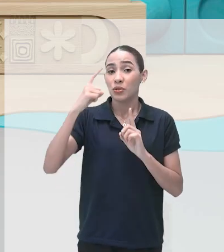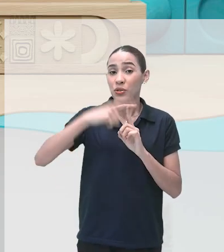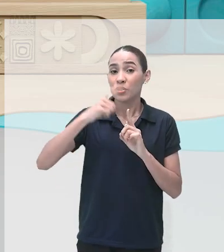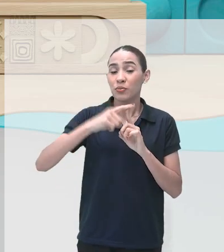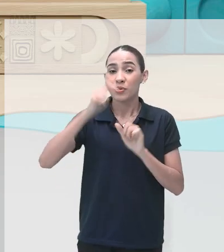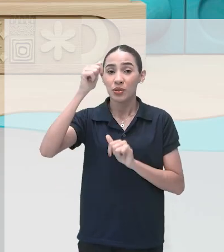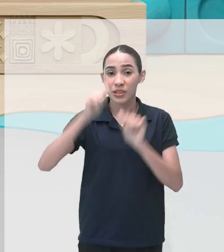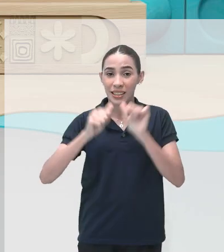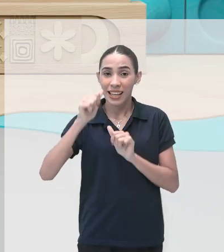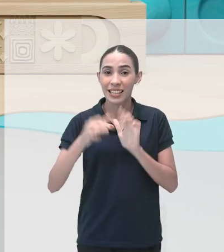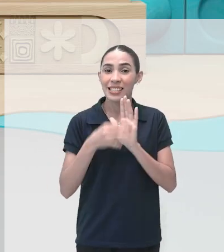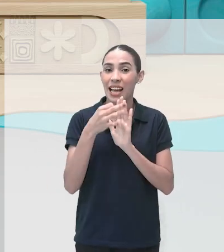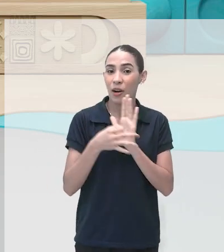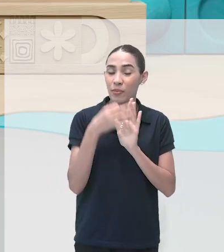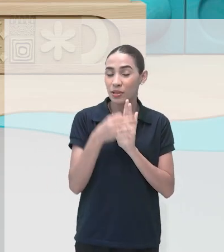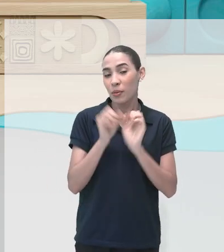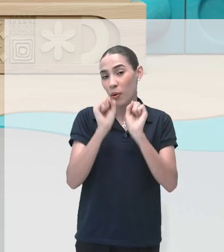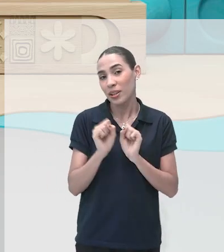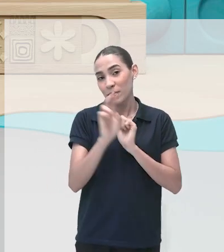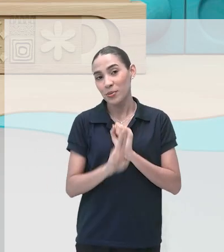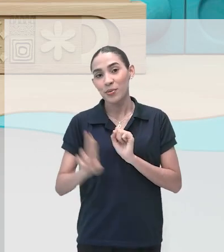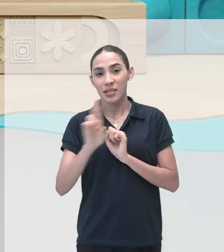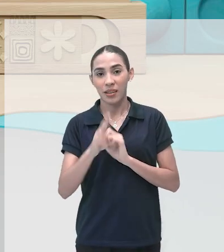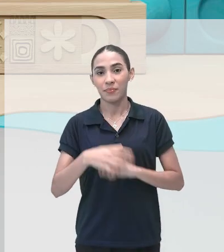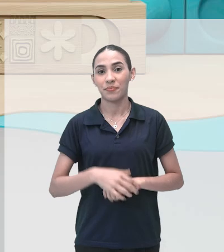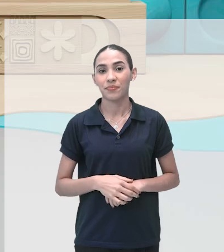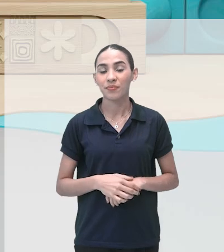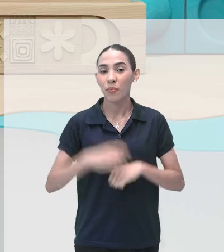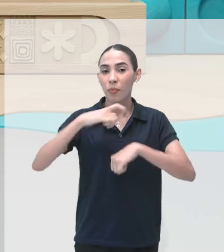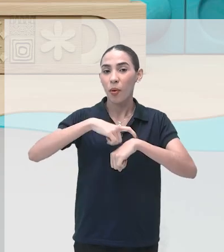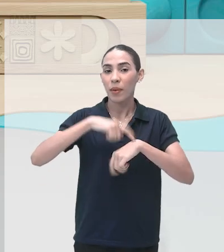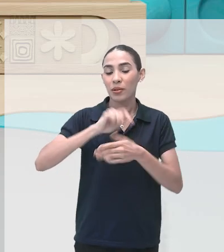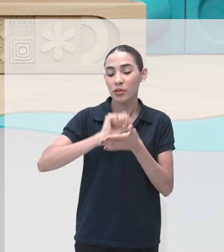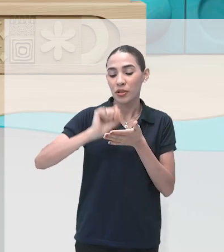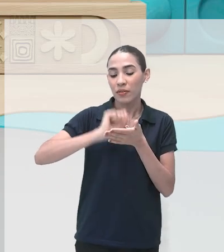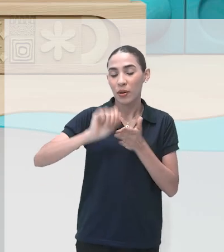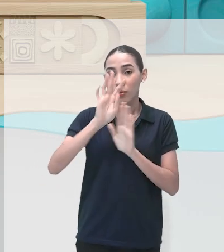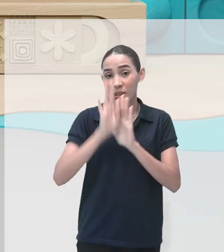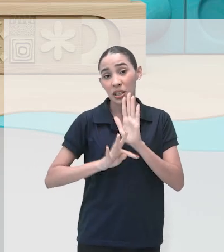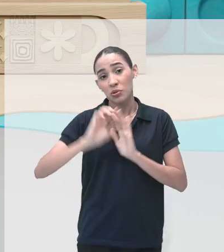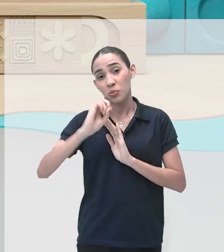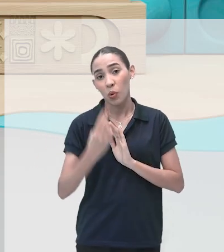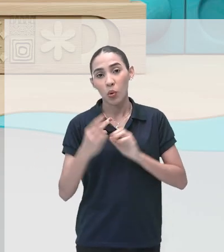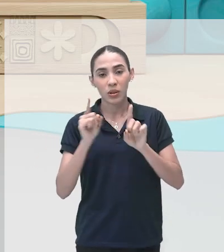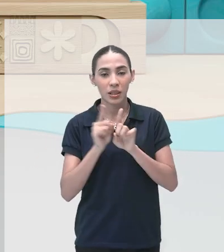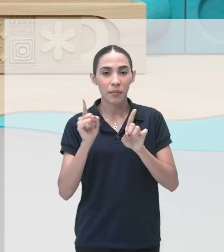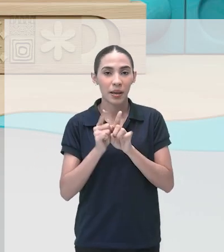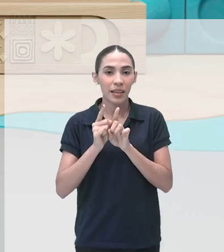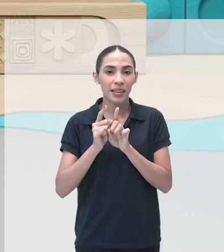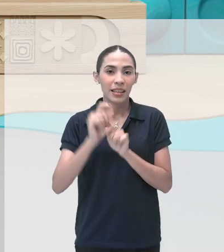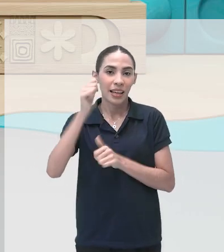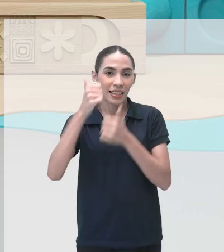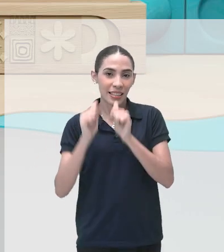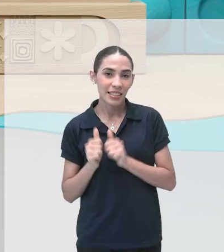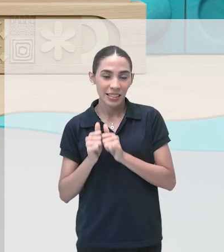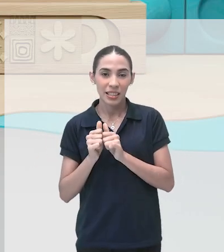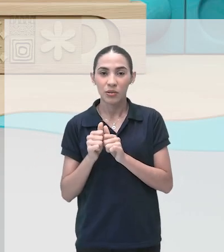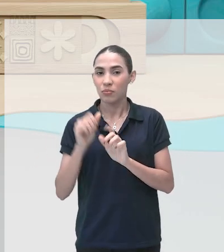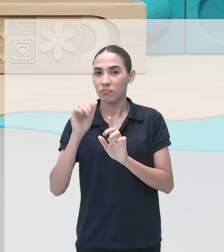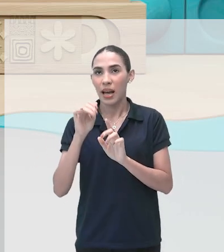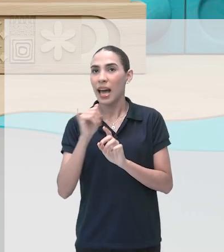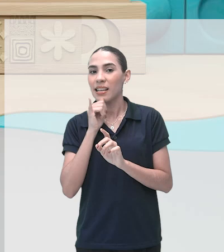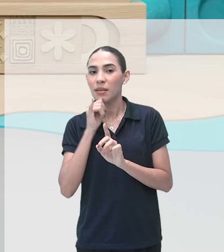movimentos argumentativos que nós podemos utilizar na hora de escrever um texto ou mesmo na hora de construir o nosso texto